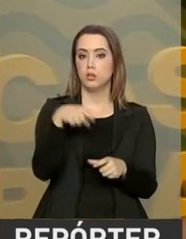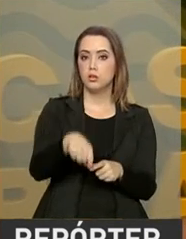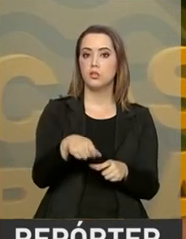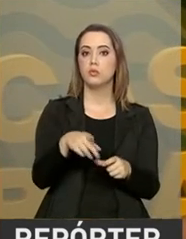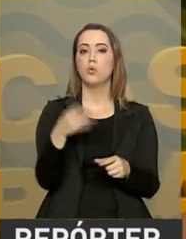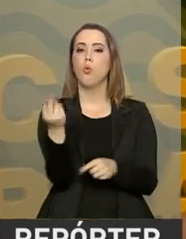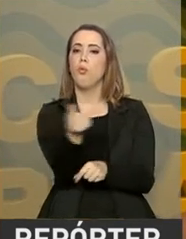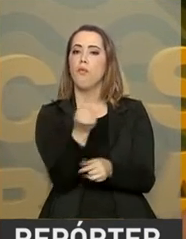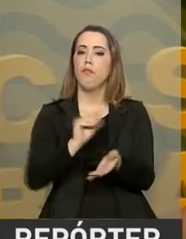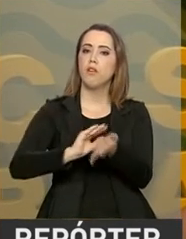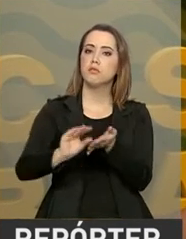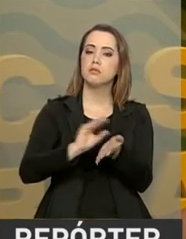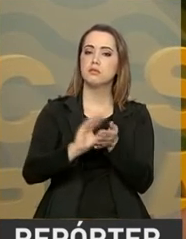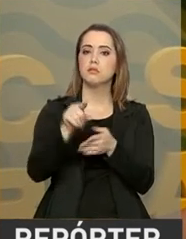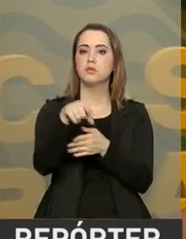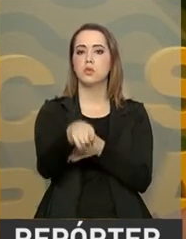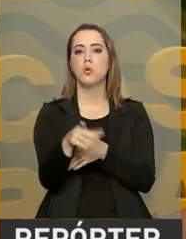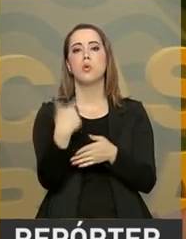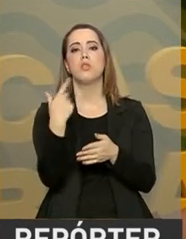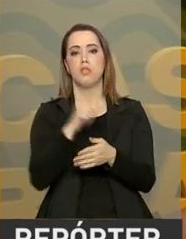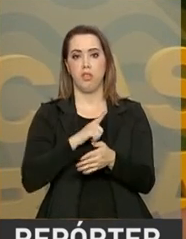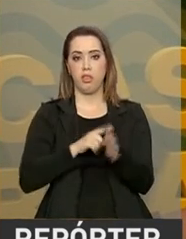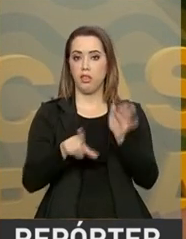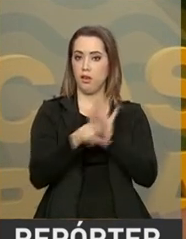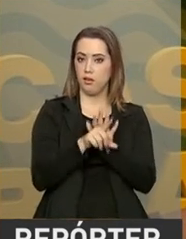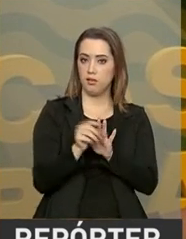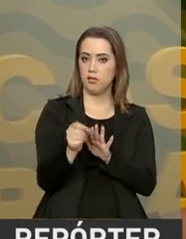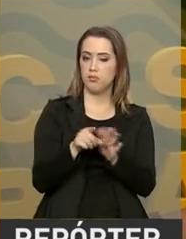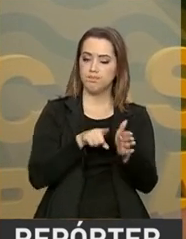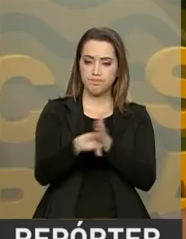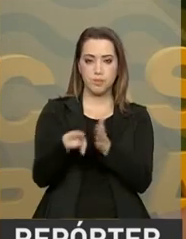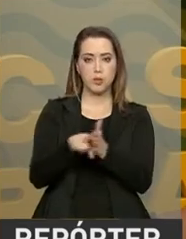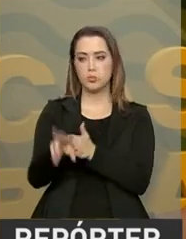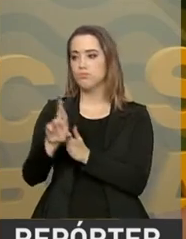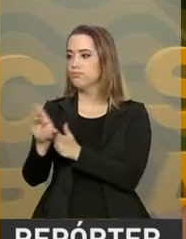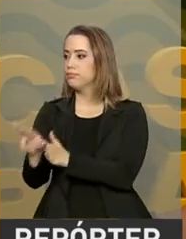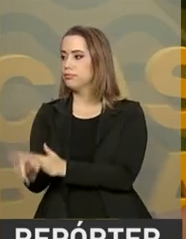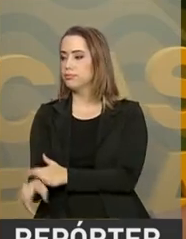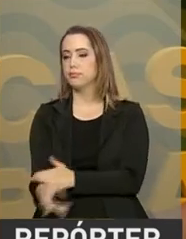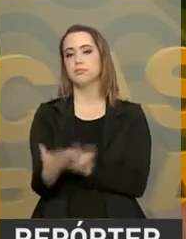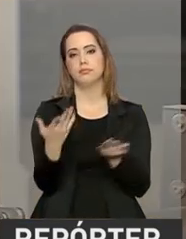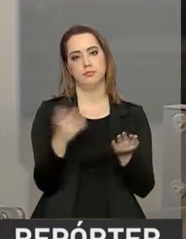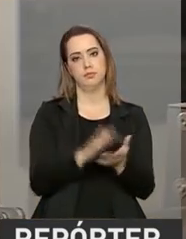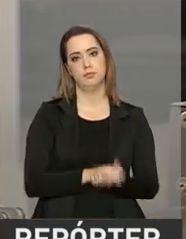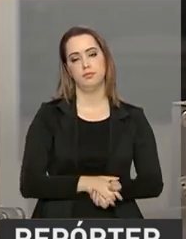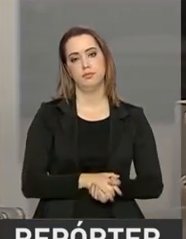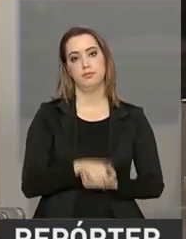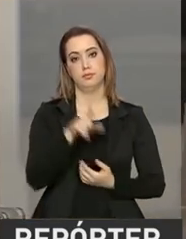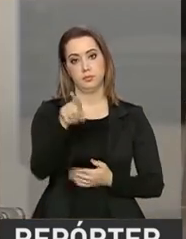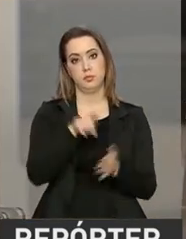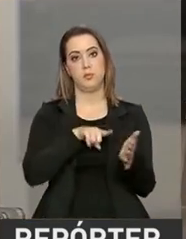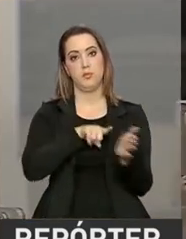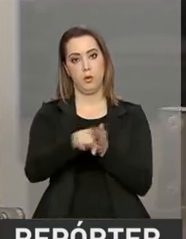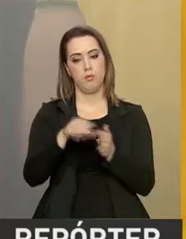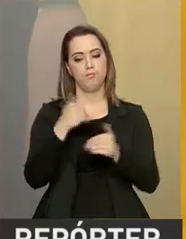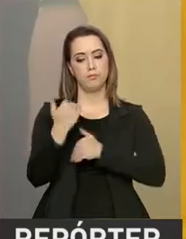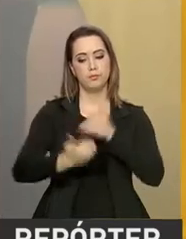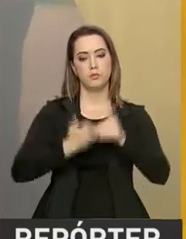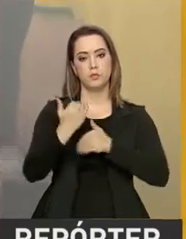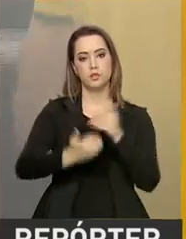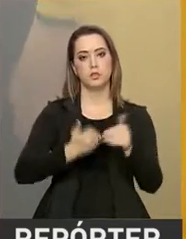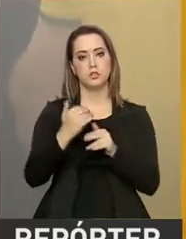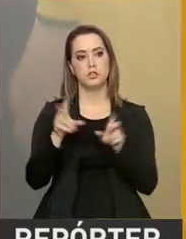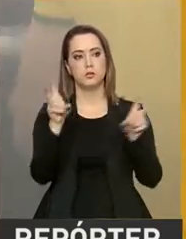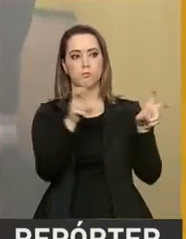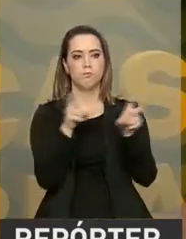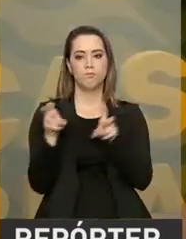que financiamento e que legislação permite essa prática ou dificulta essa prática. E a pesquisa segue traçando